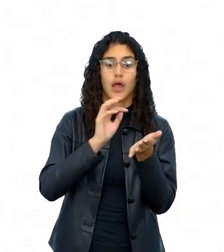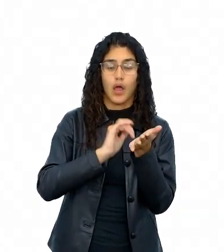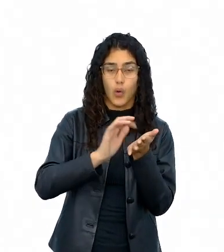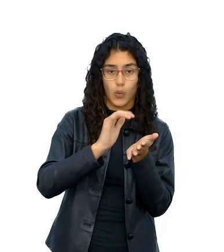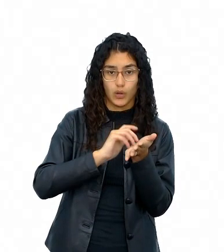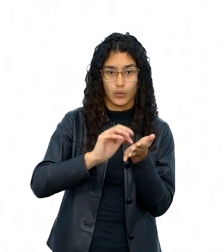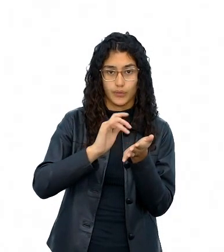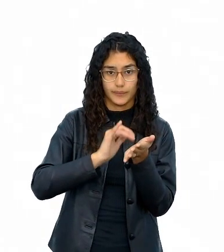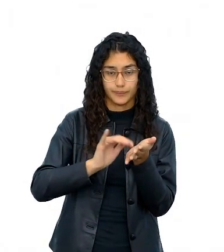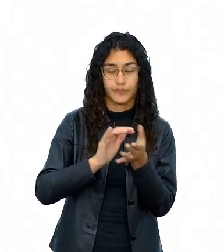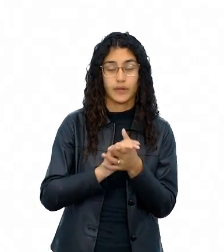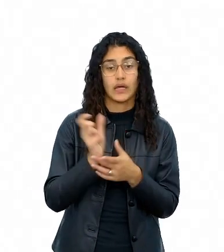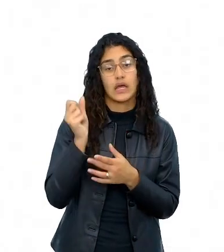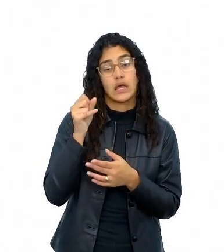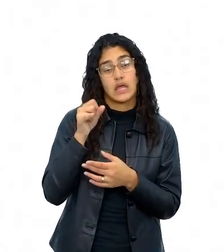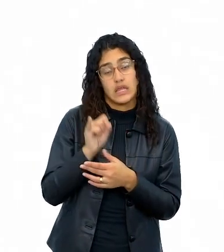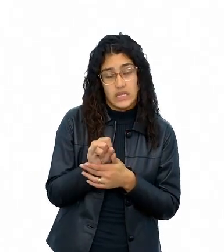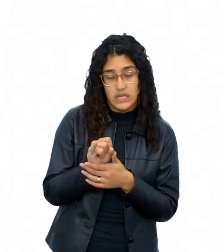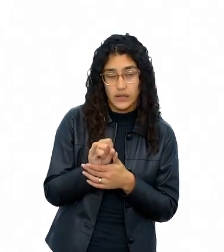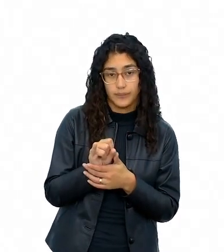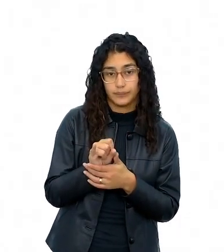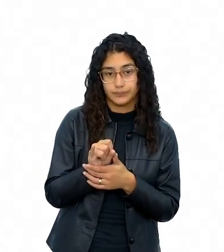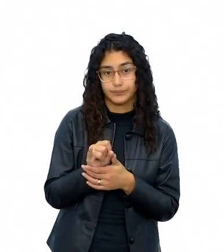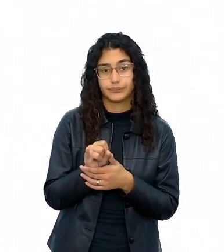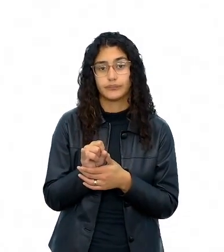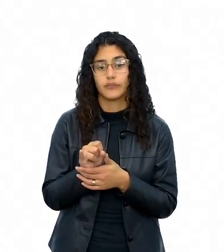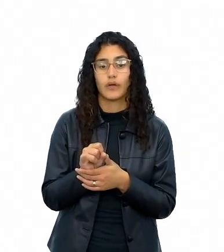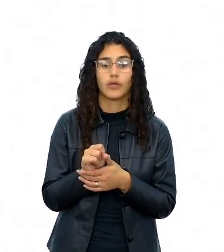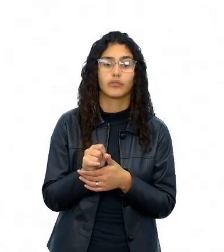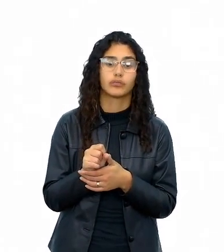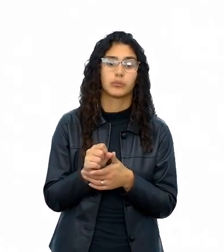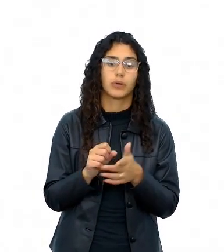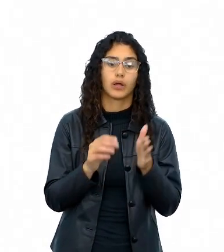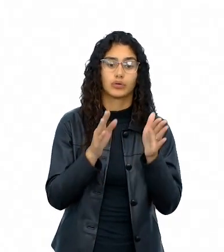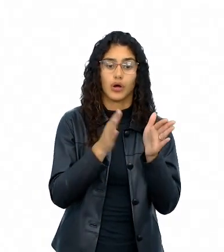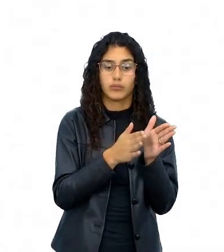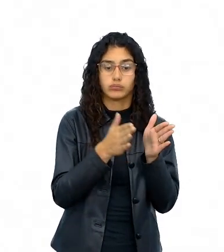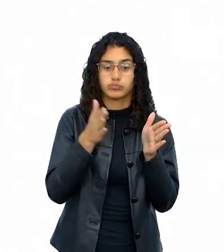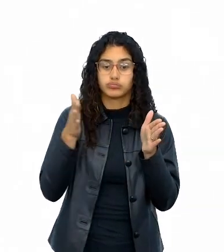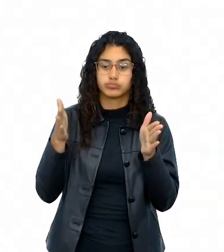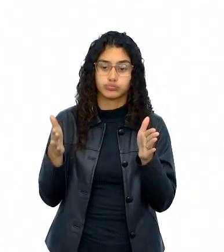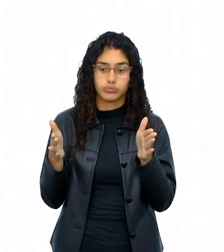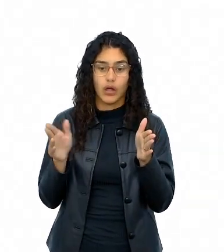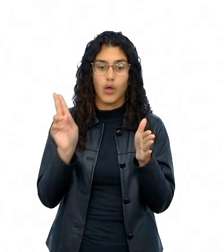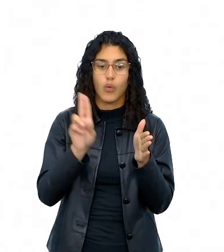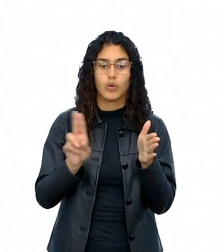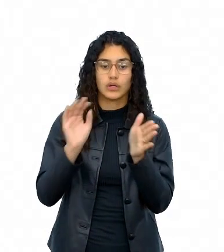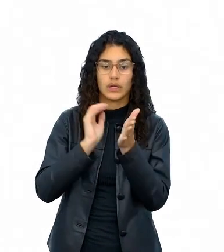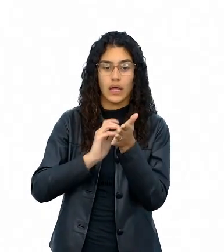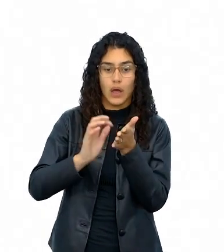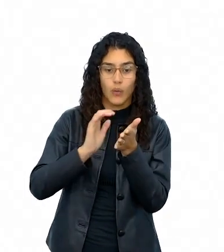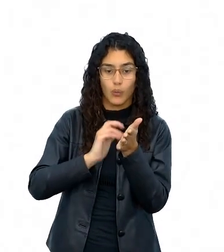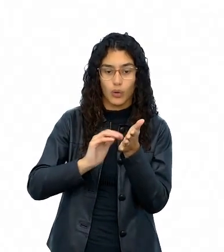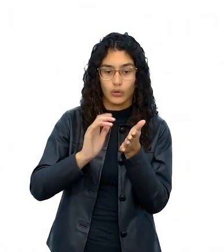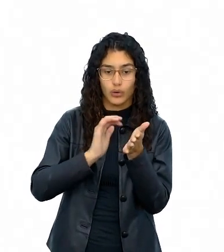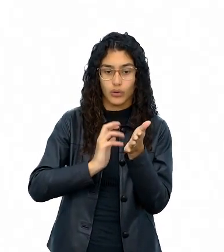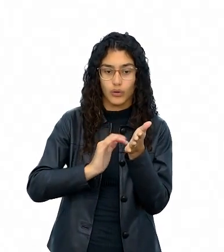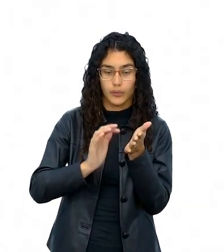calculadora, né? Se sim, e aí foi para o lado direito, né? Usando a calculadora